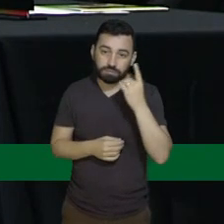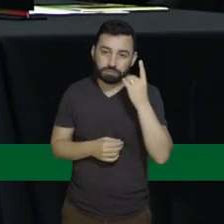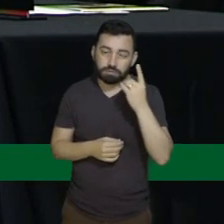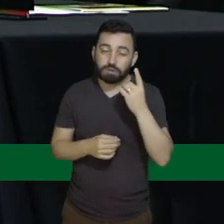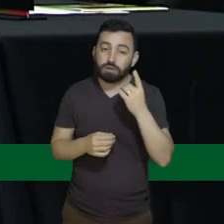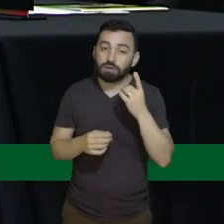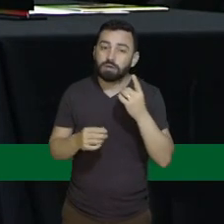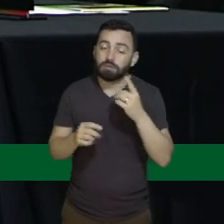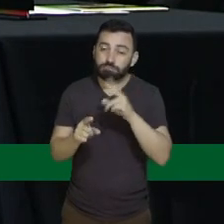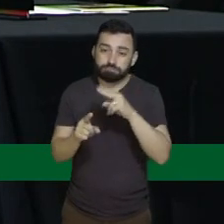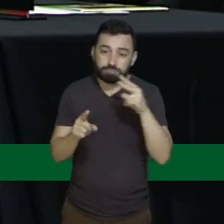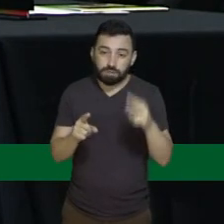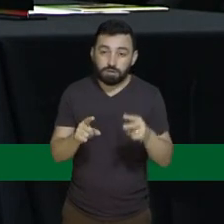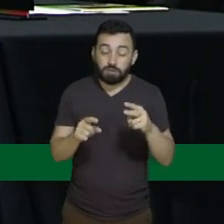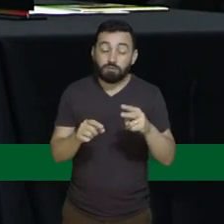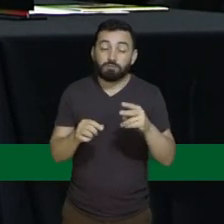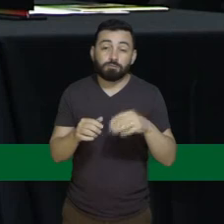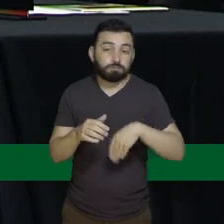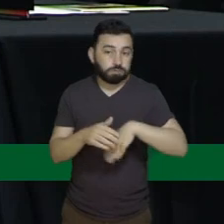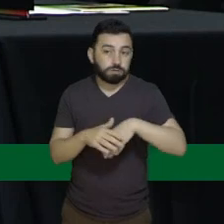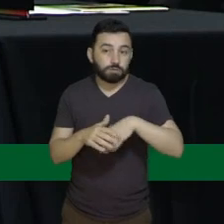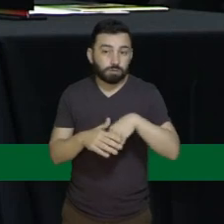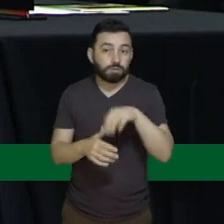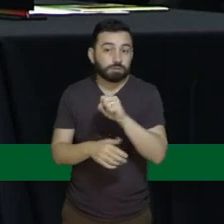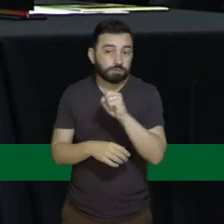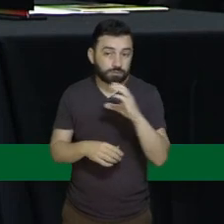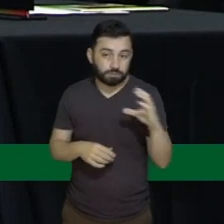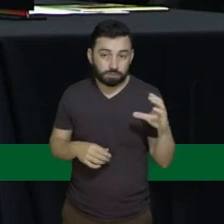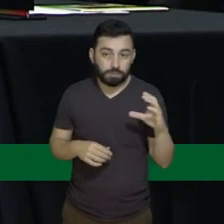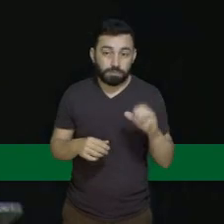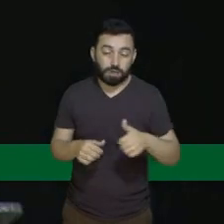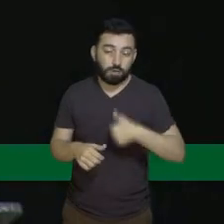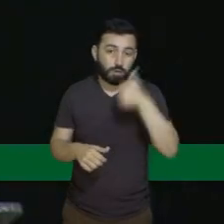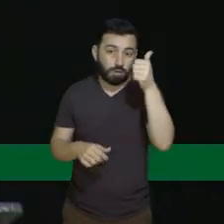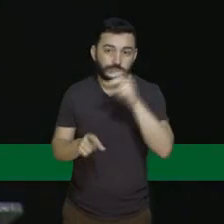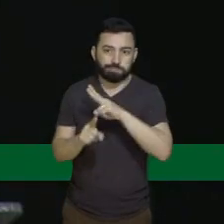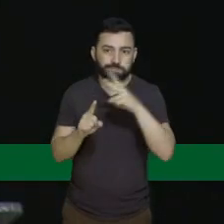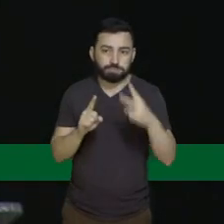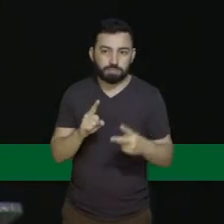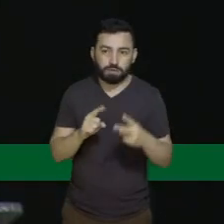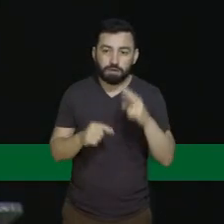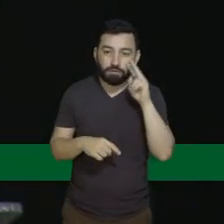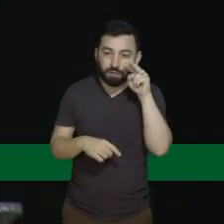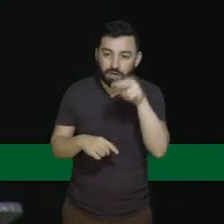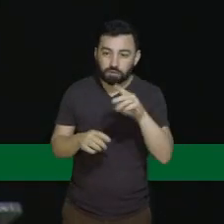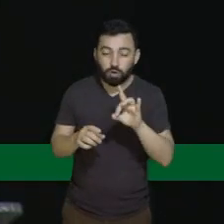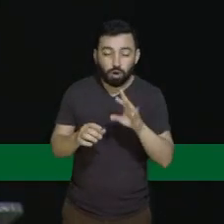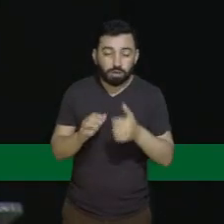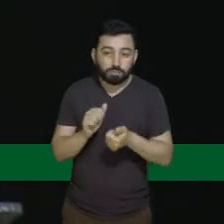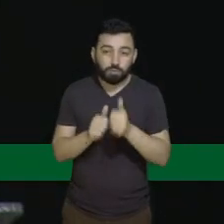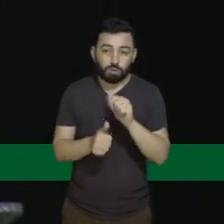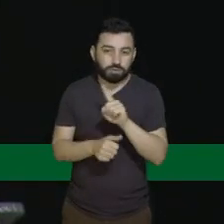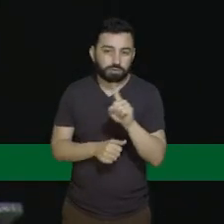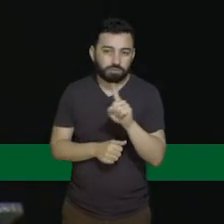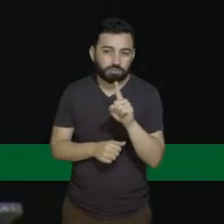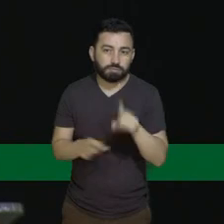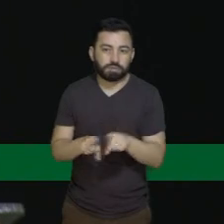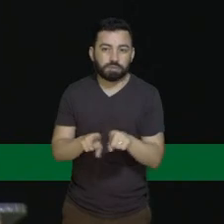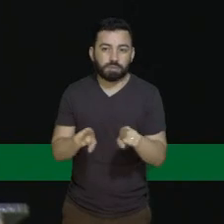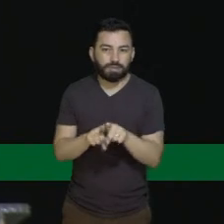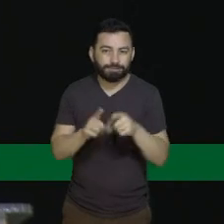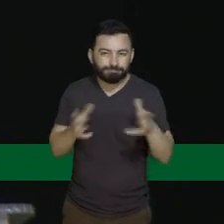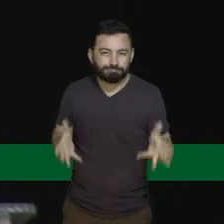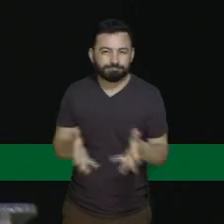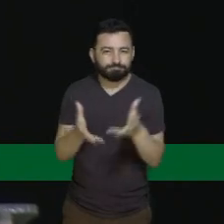olhassem para o futebol catarinense sobre uma outra ótica, não a ótica só do esporte, mas a ótica de